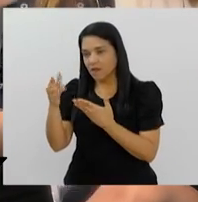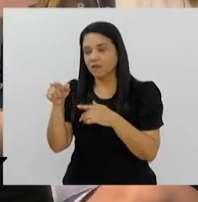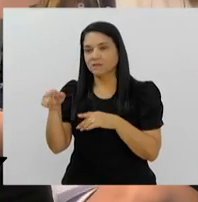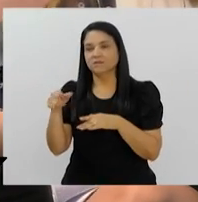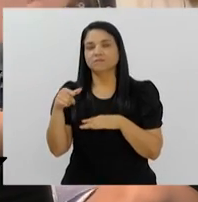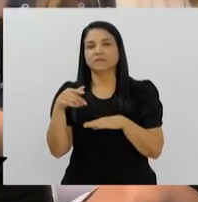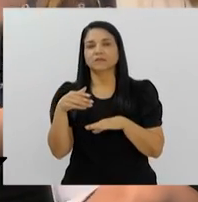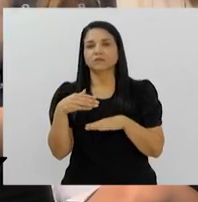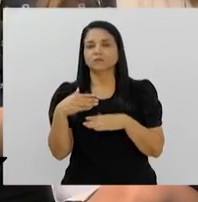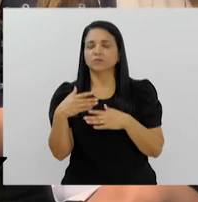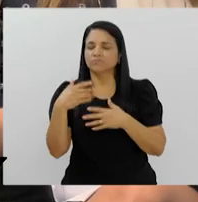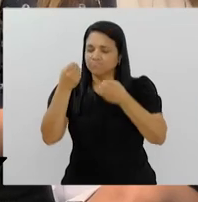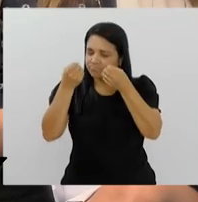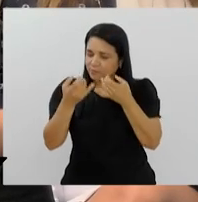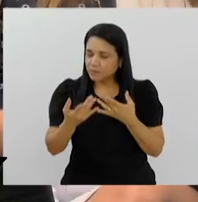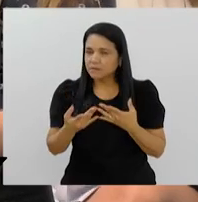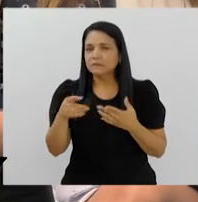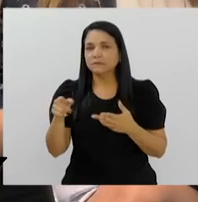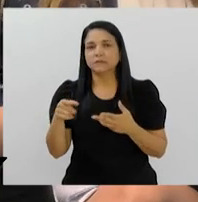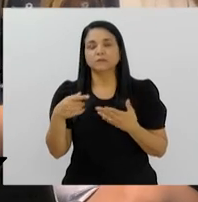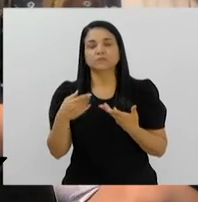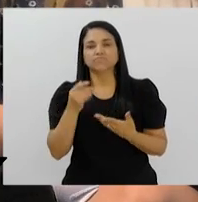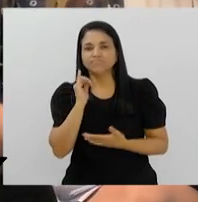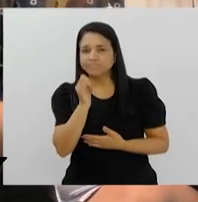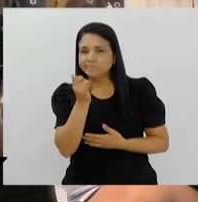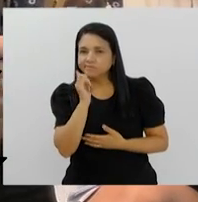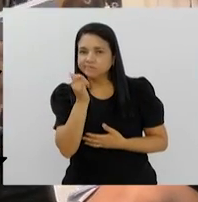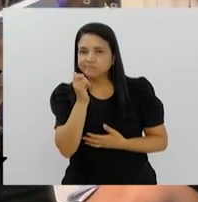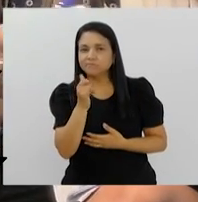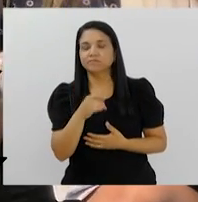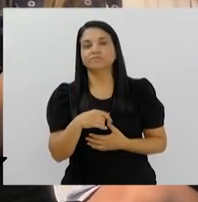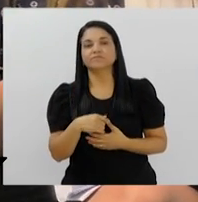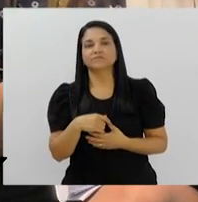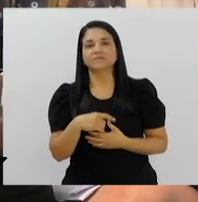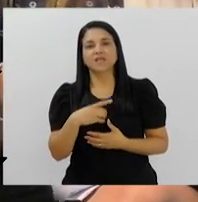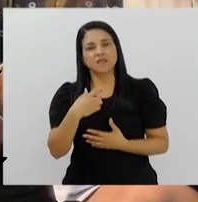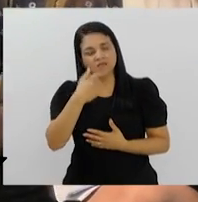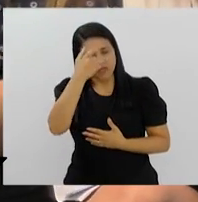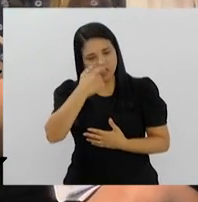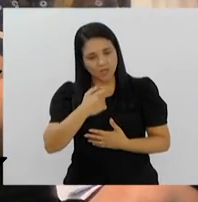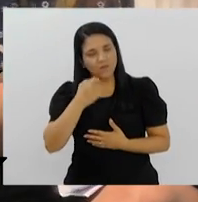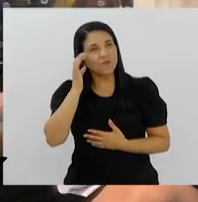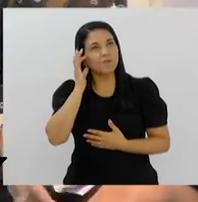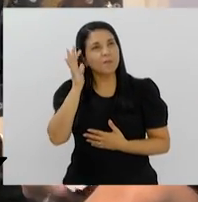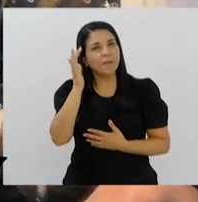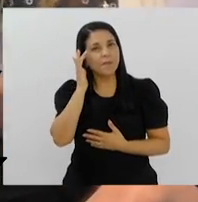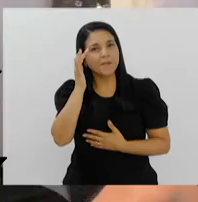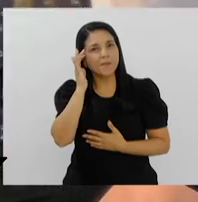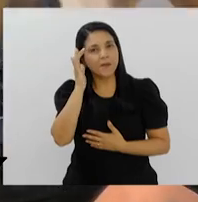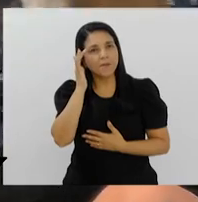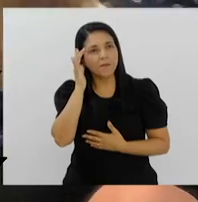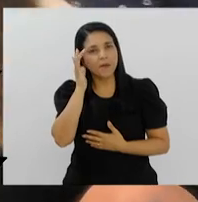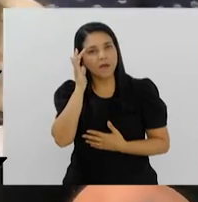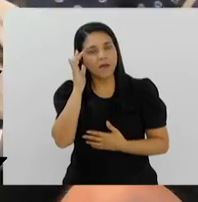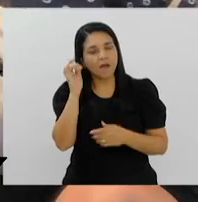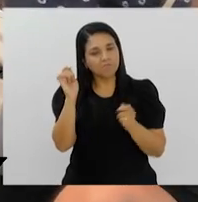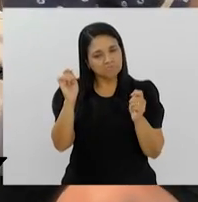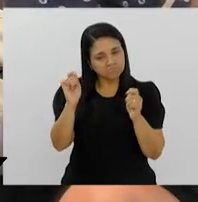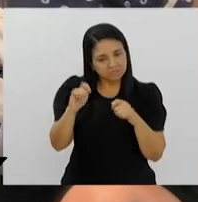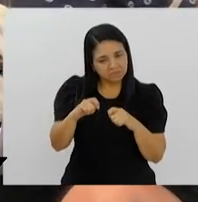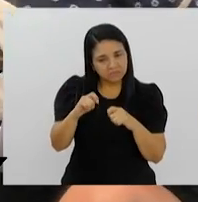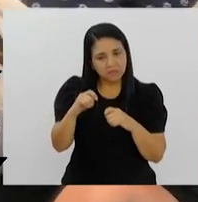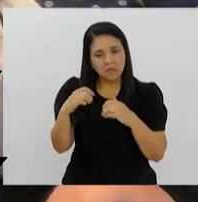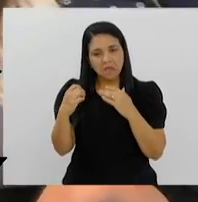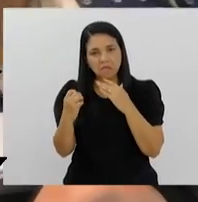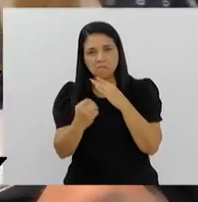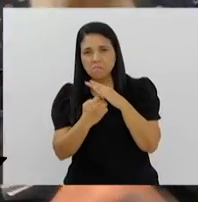todas as coisas que o senhor disse aqui eh me levam a imaginar a capacidade de uma